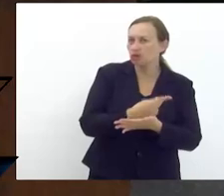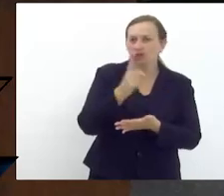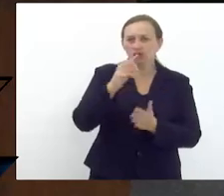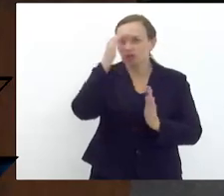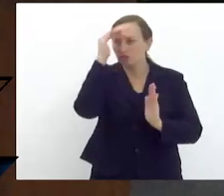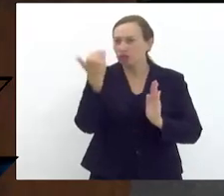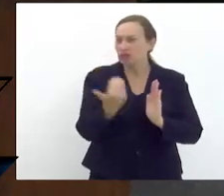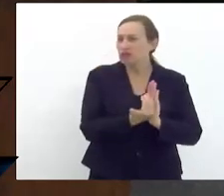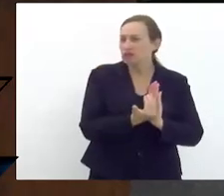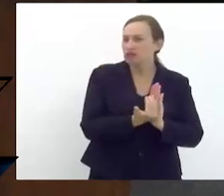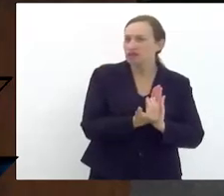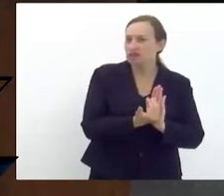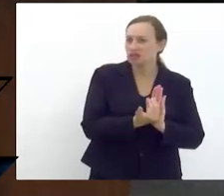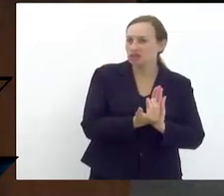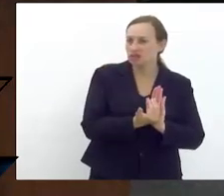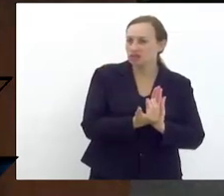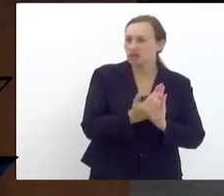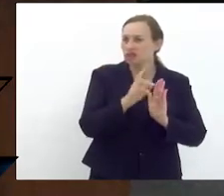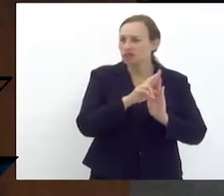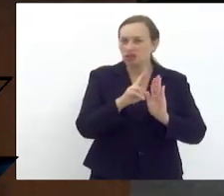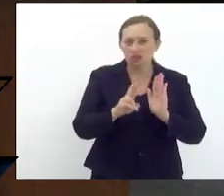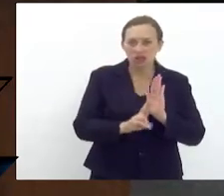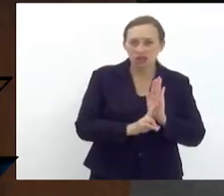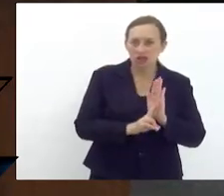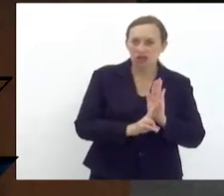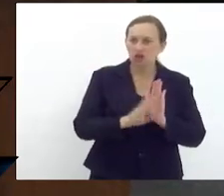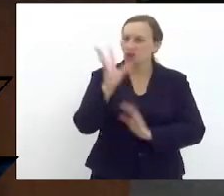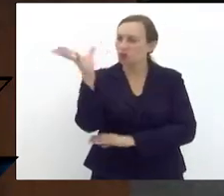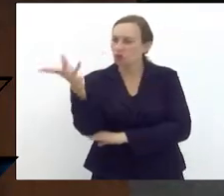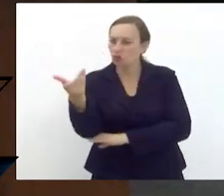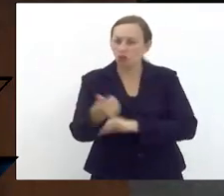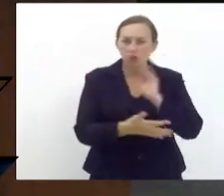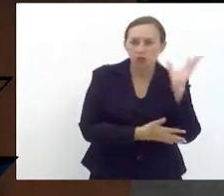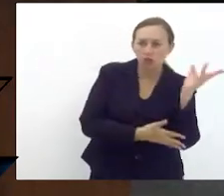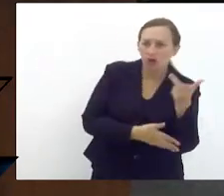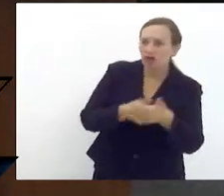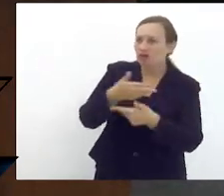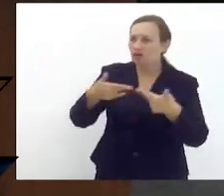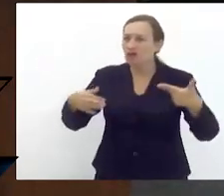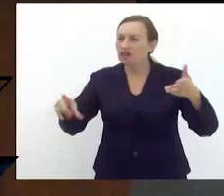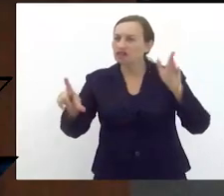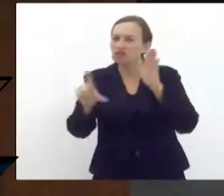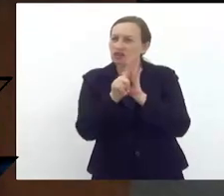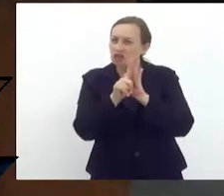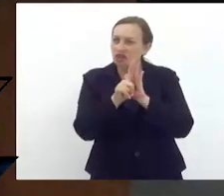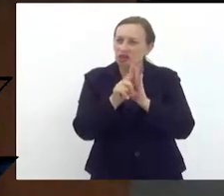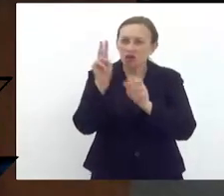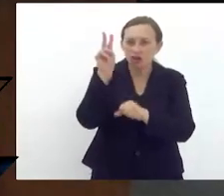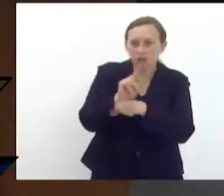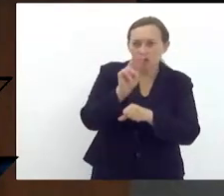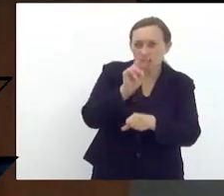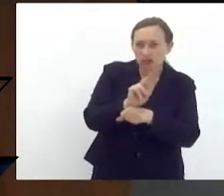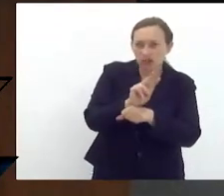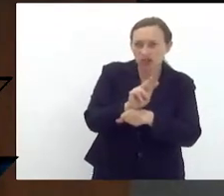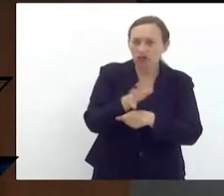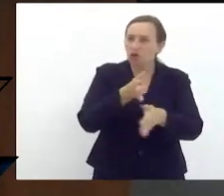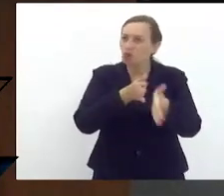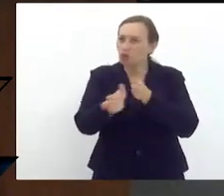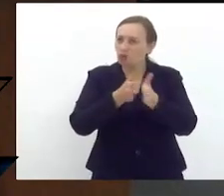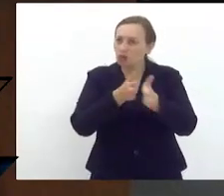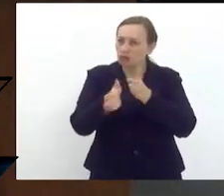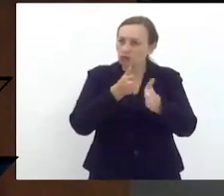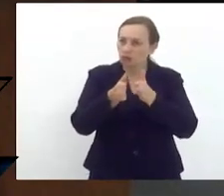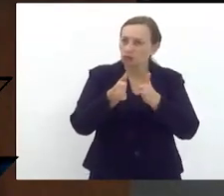respeitavam o fato da reserva ambiental ser regida por uma série de legislações que protegiam tanto acesso